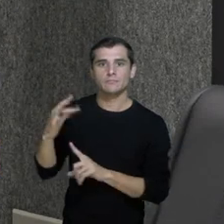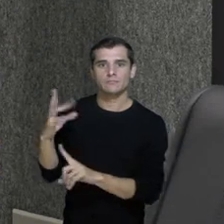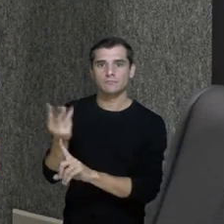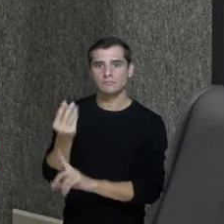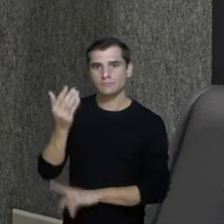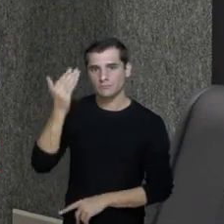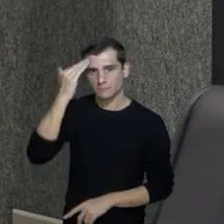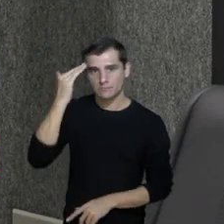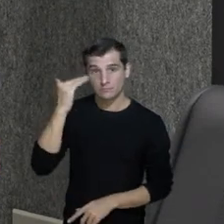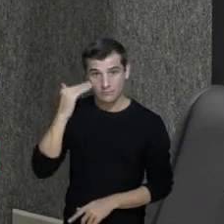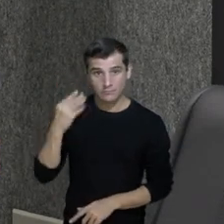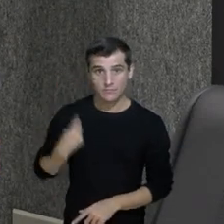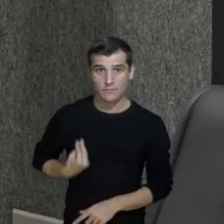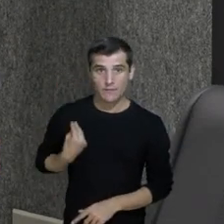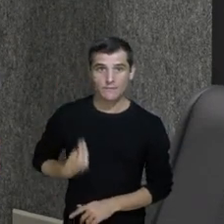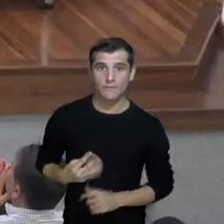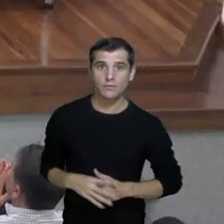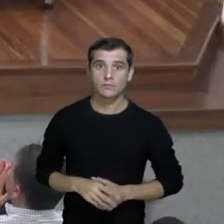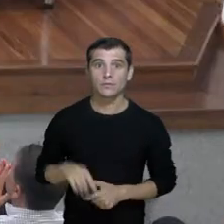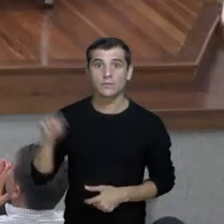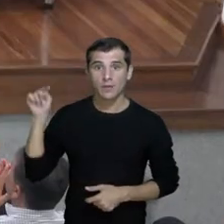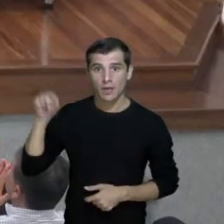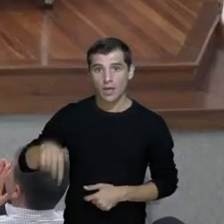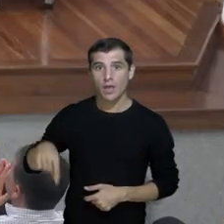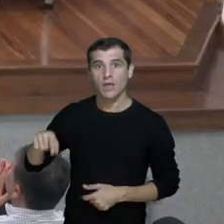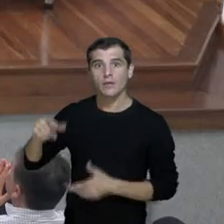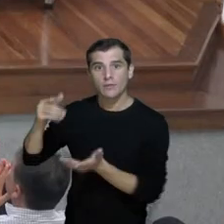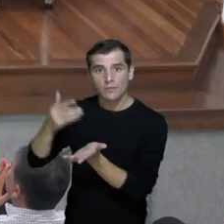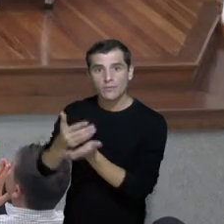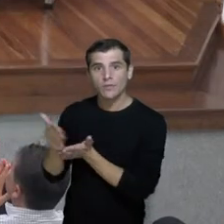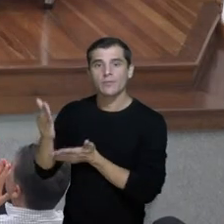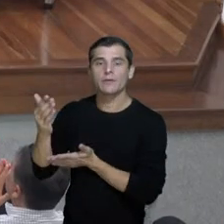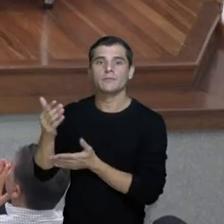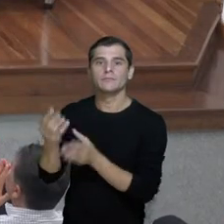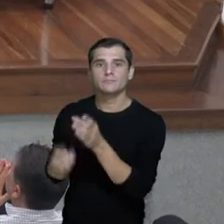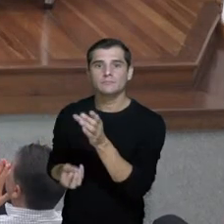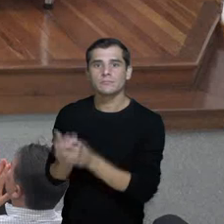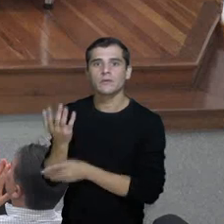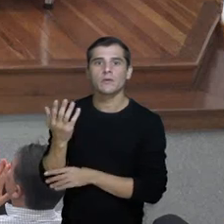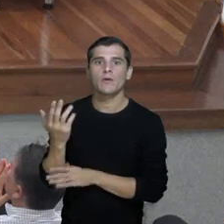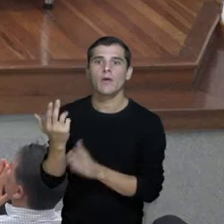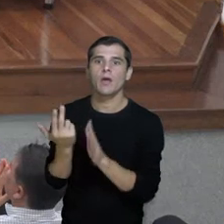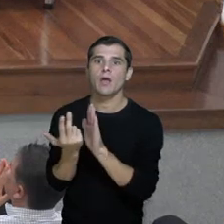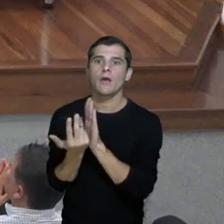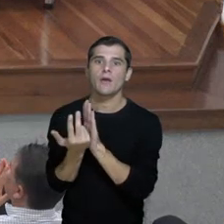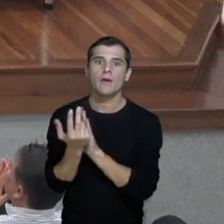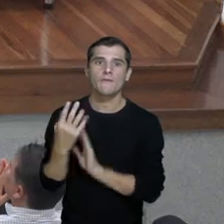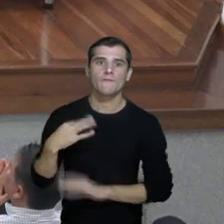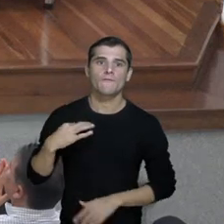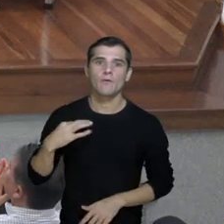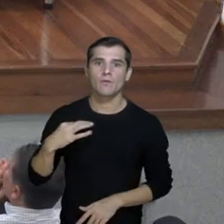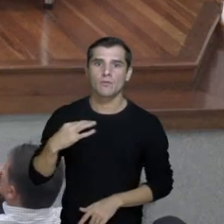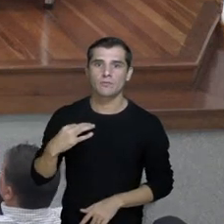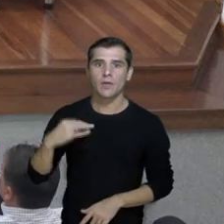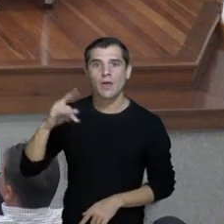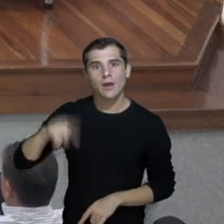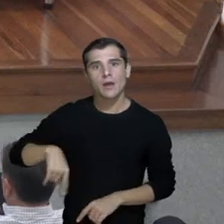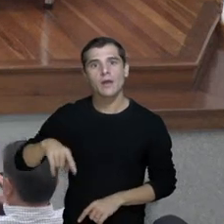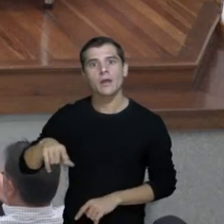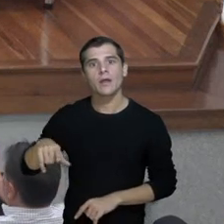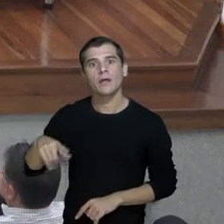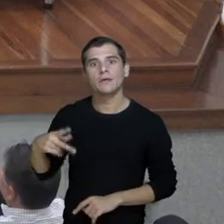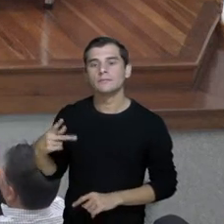plástico e Aqui começa nasceu voluntário e foi mudando o peso das coisas eu ainda Preciso